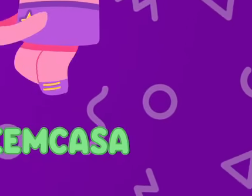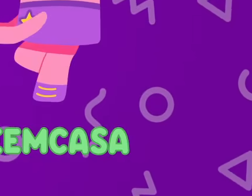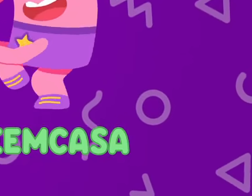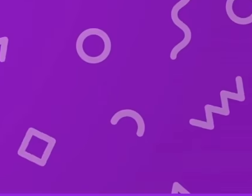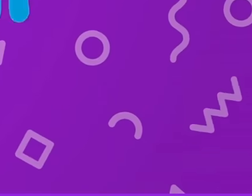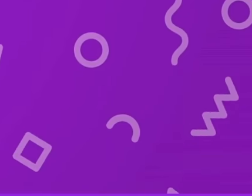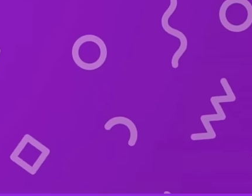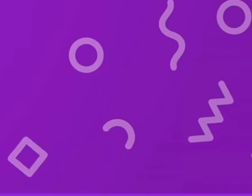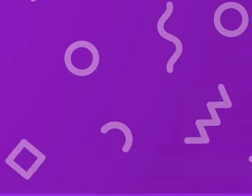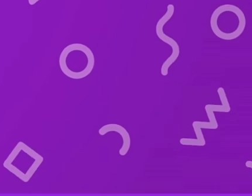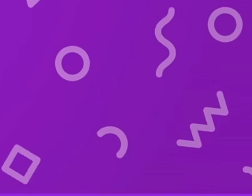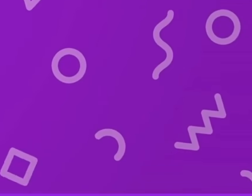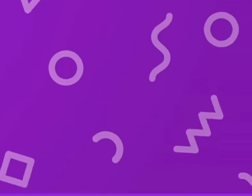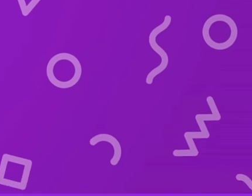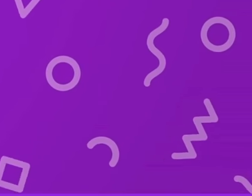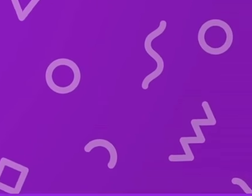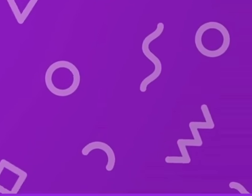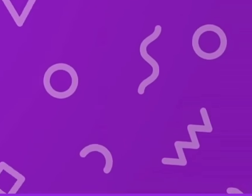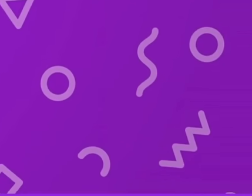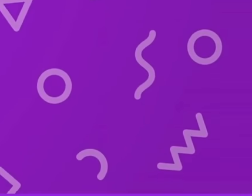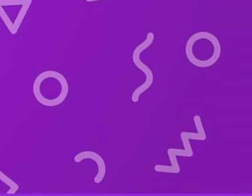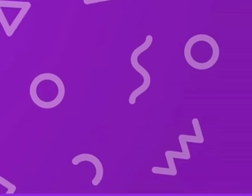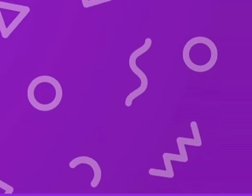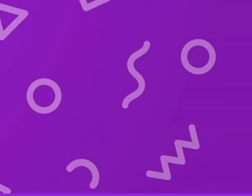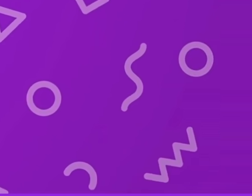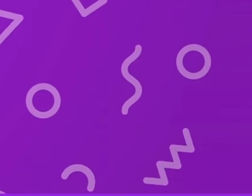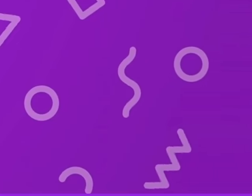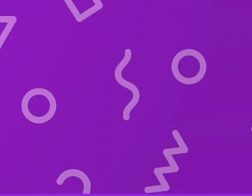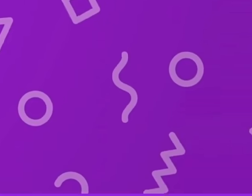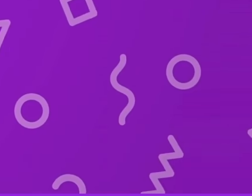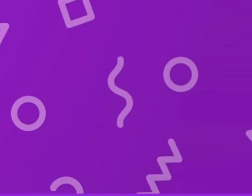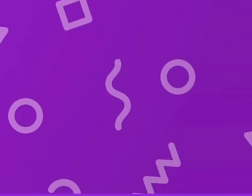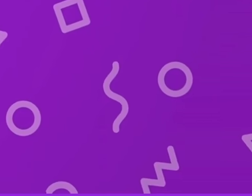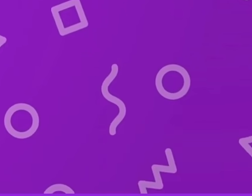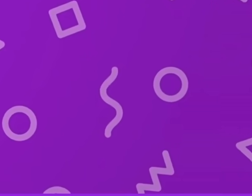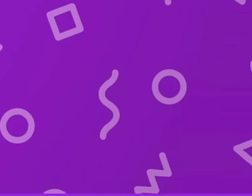Gostou do nosso vídeo? Clique e se inscreva em nosso canal.